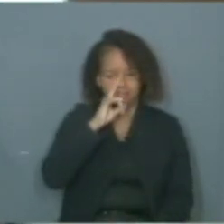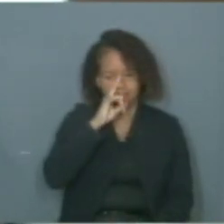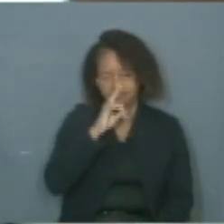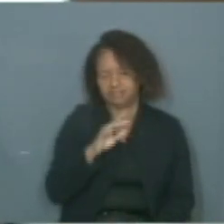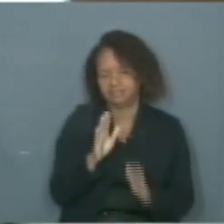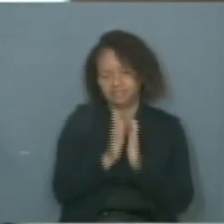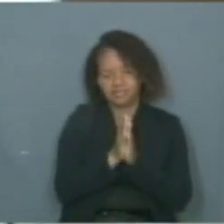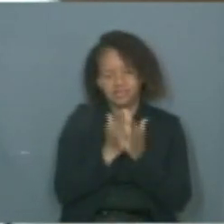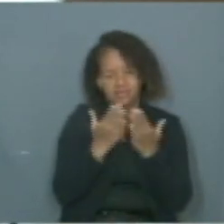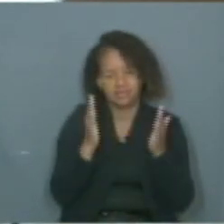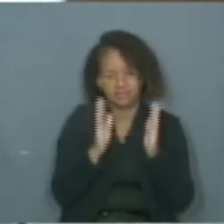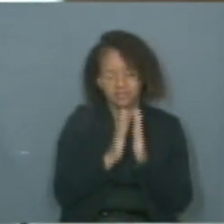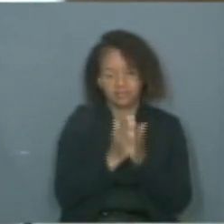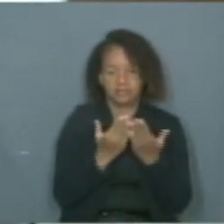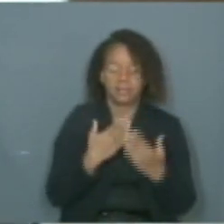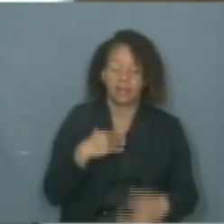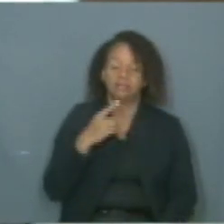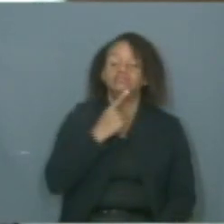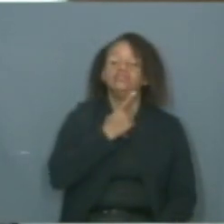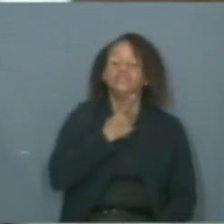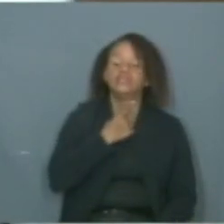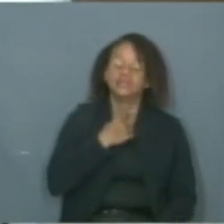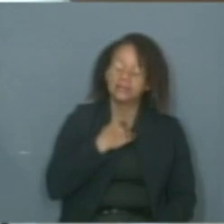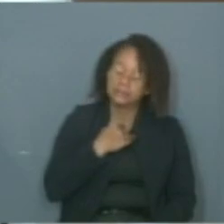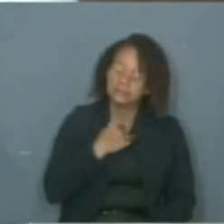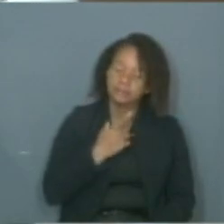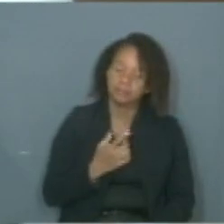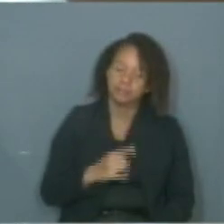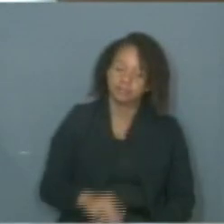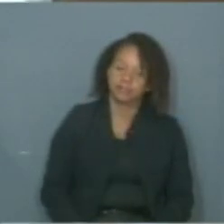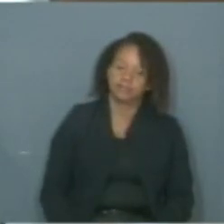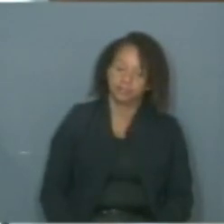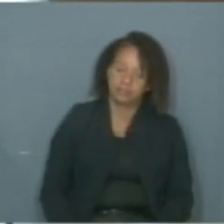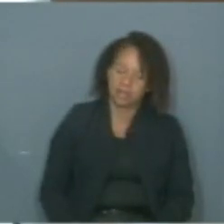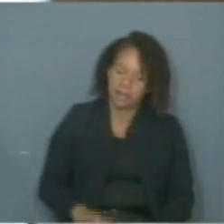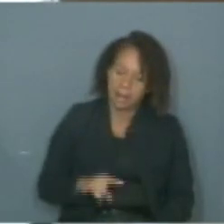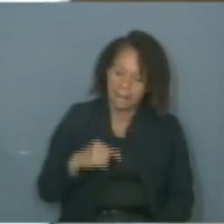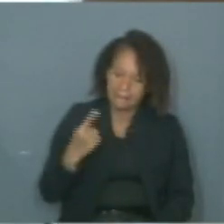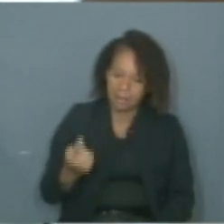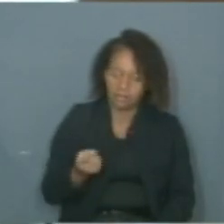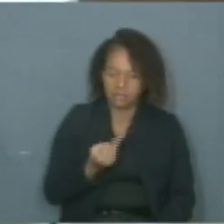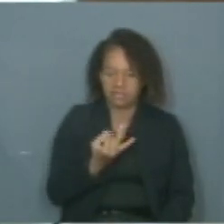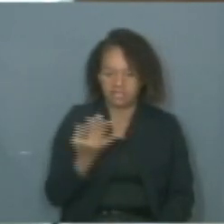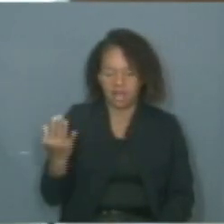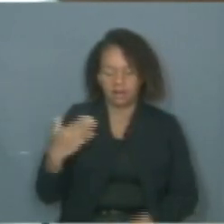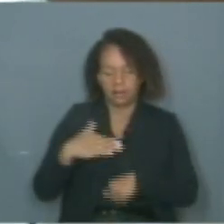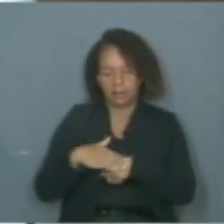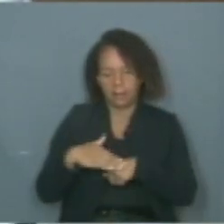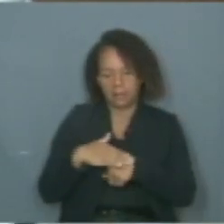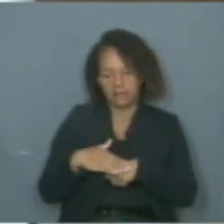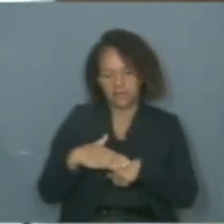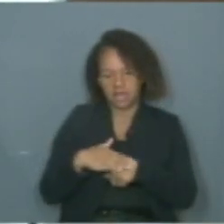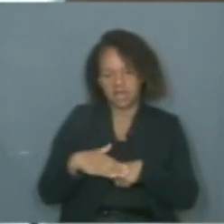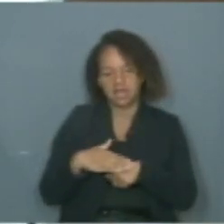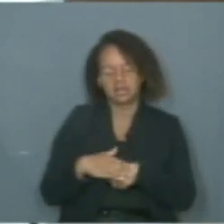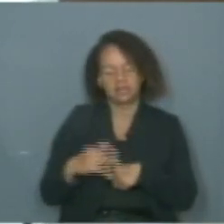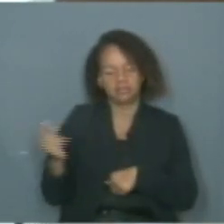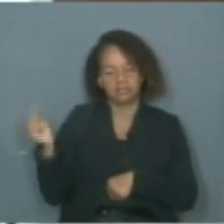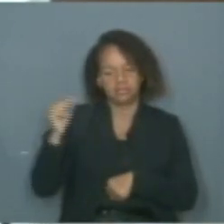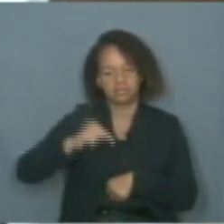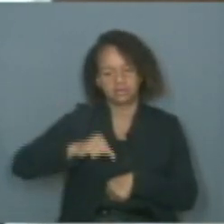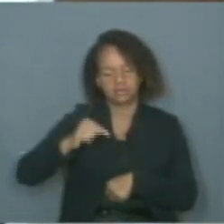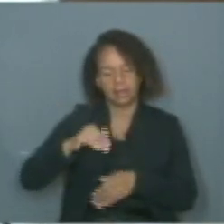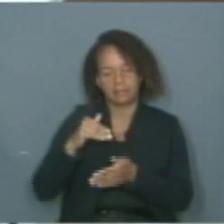vulnerabilidade. O nosso intuito, após oitivas, após diversas conversas, é trazer